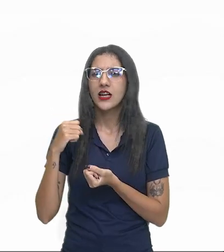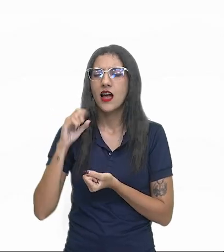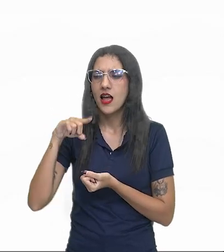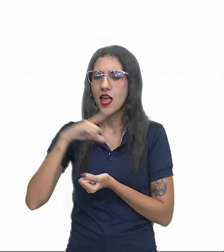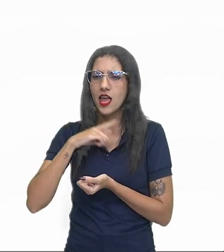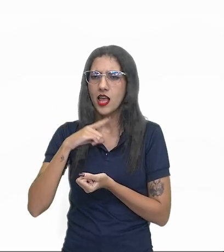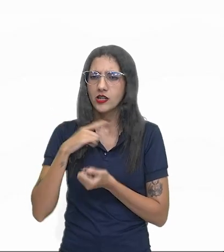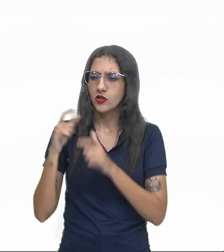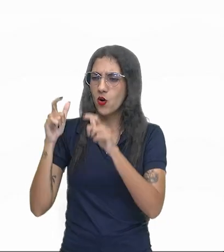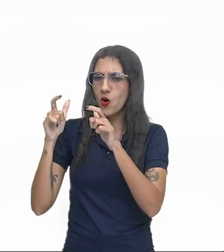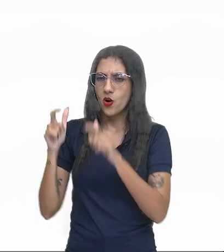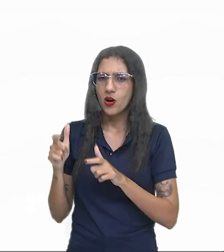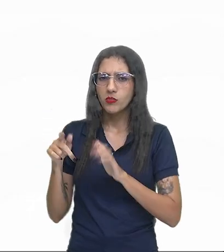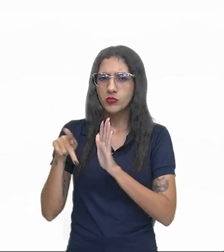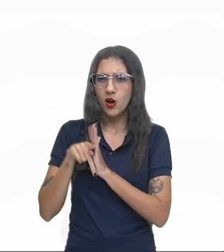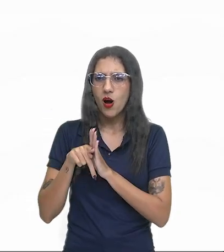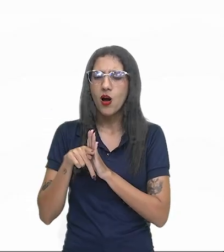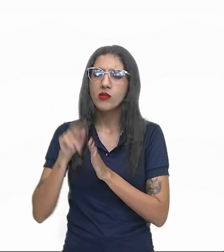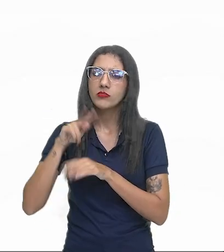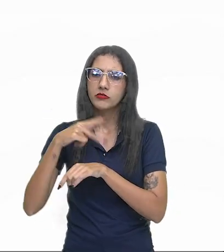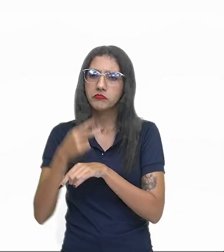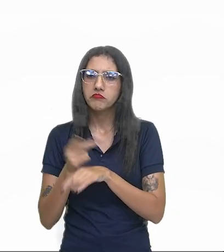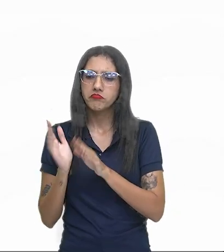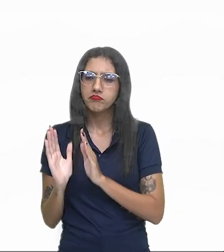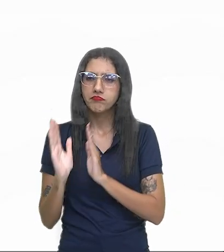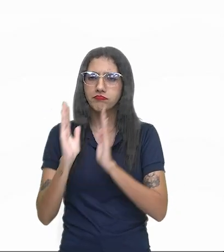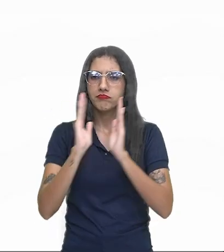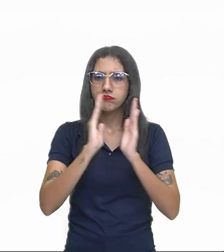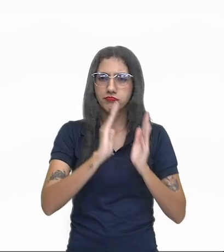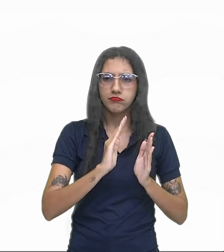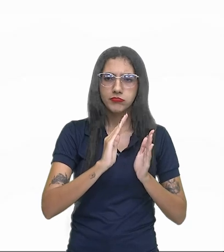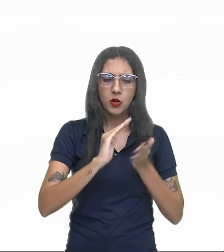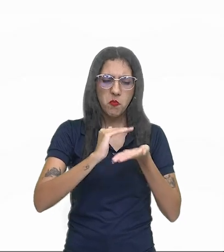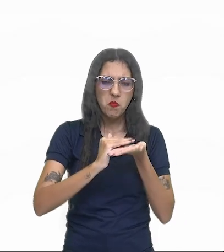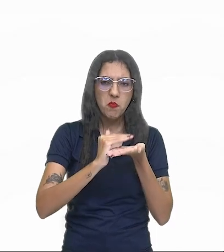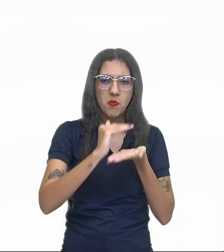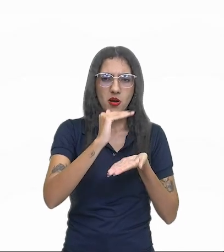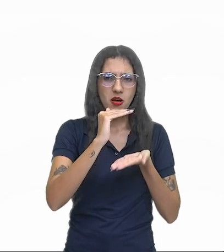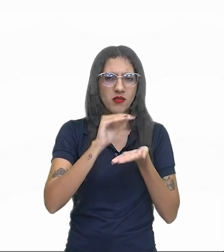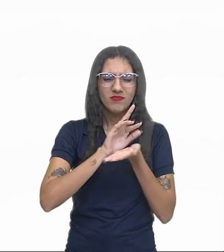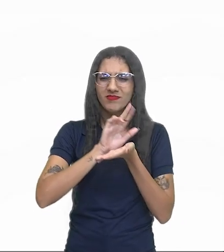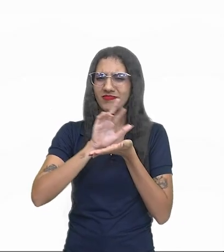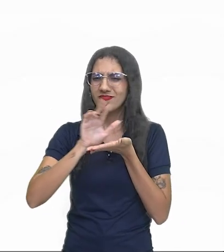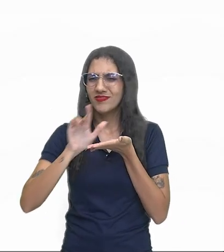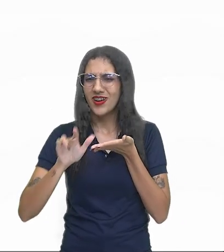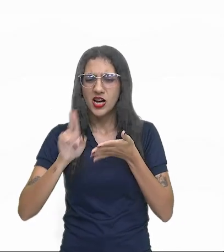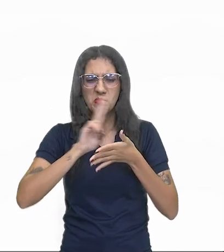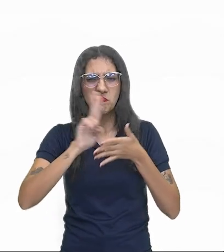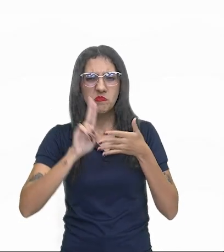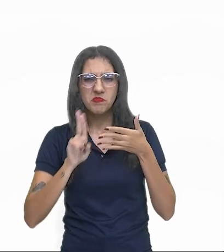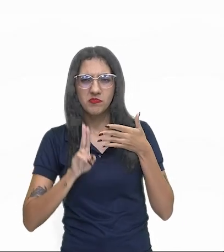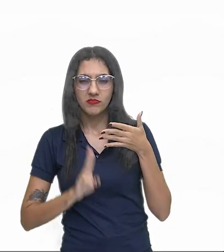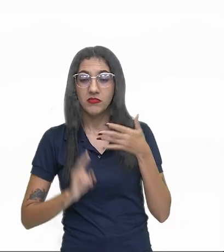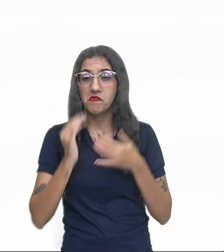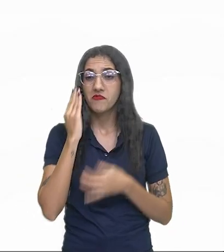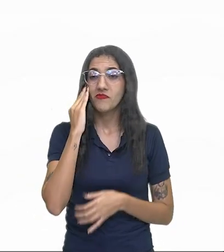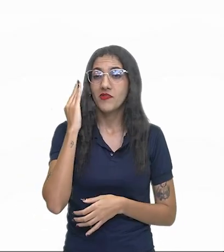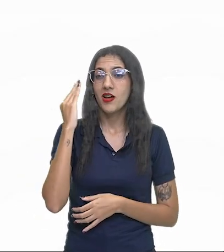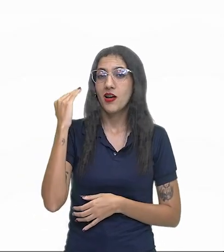levado para uma embalagem. Olha aí, uma embalagem bonita, com várias marcas de café que tem na praça, que são de